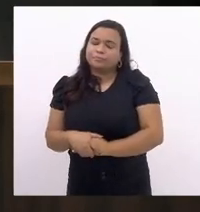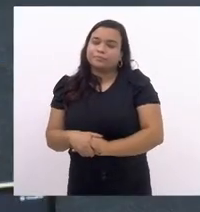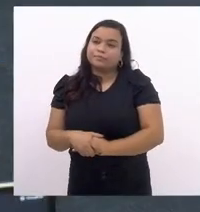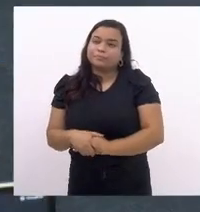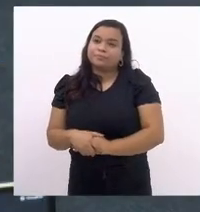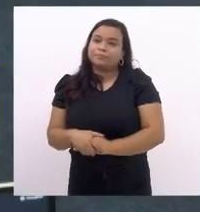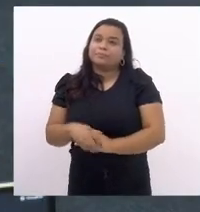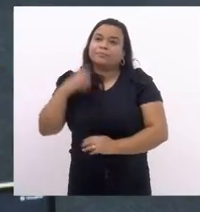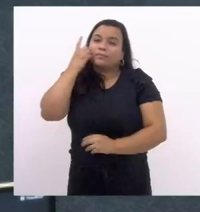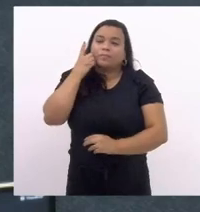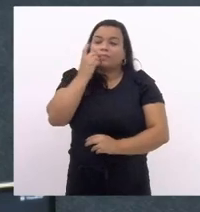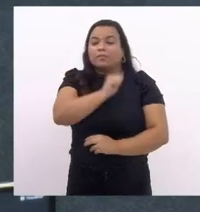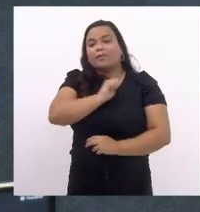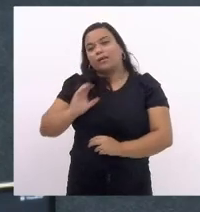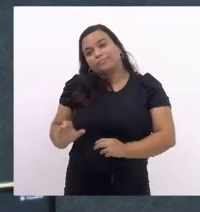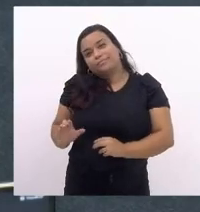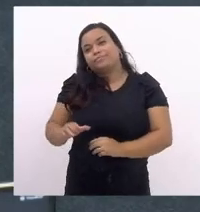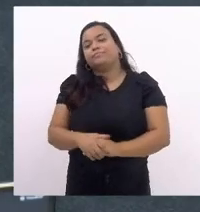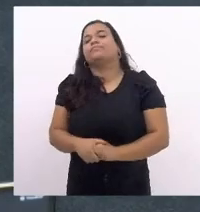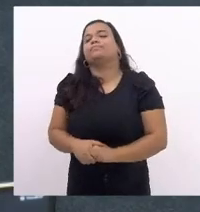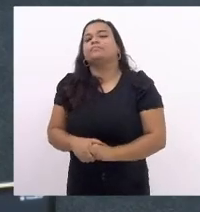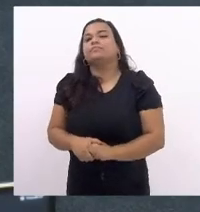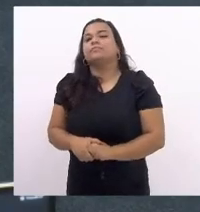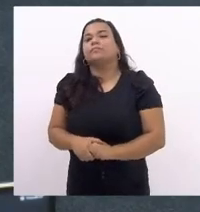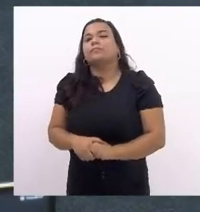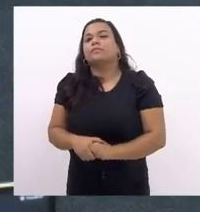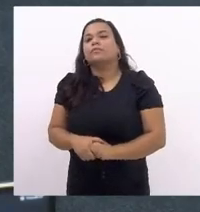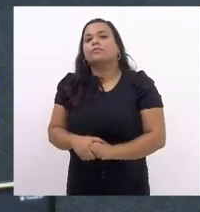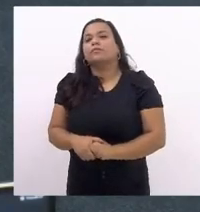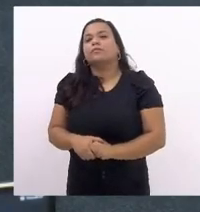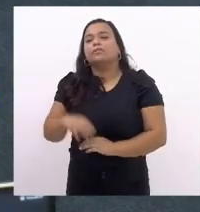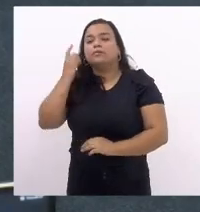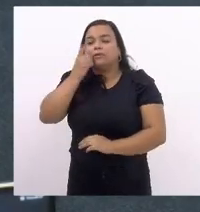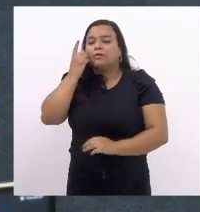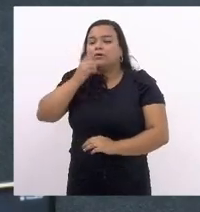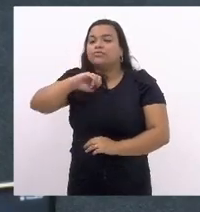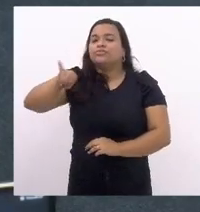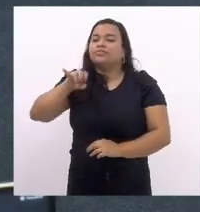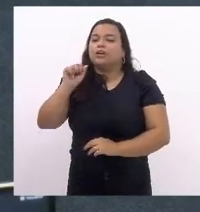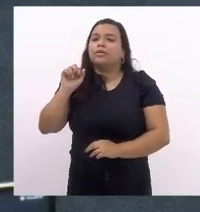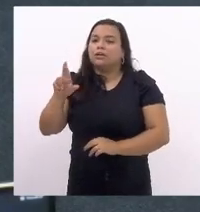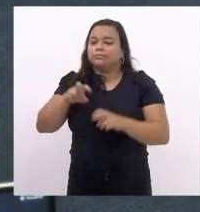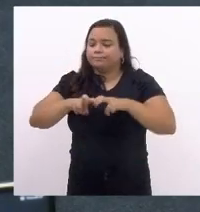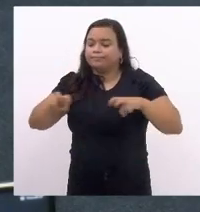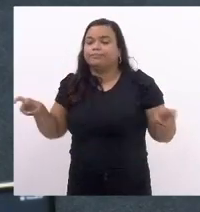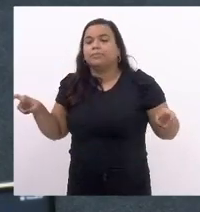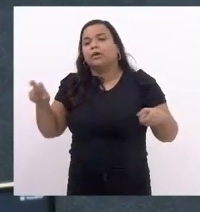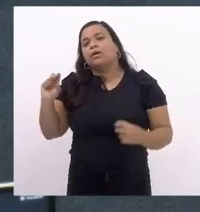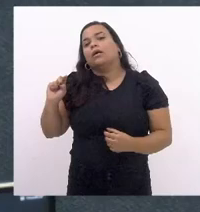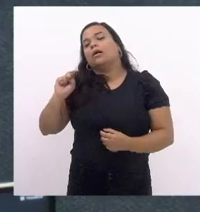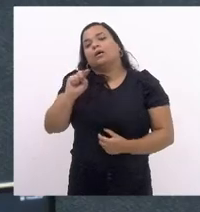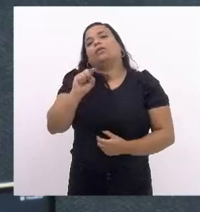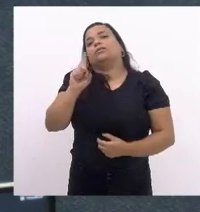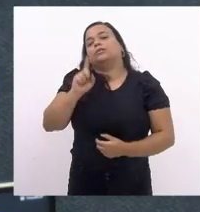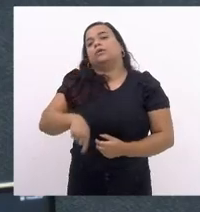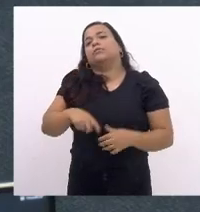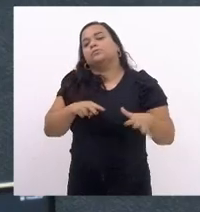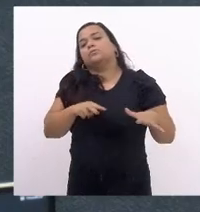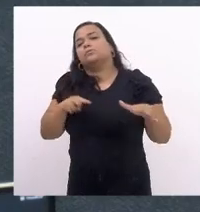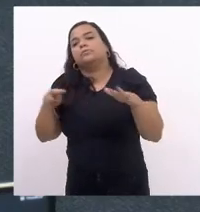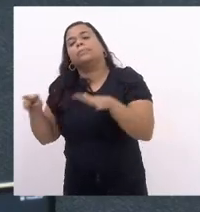Deputado André Siciliano, deputado Jair Bittencourt aí na mesa diretora, essa é uma